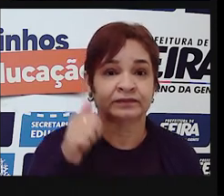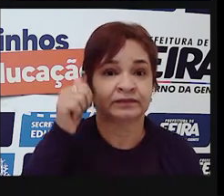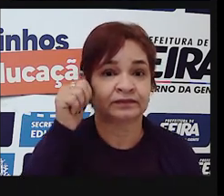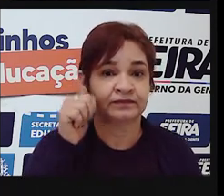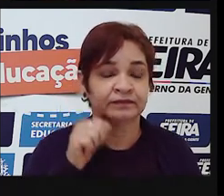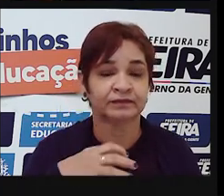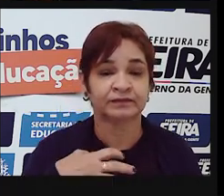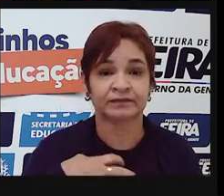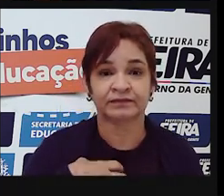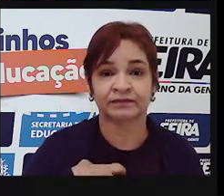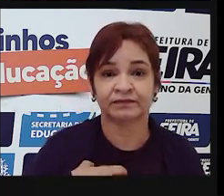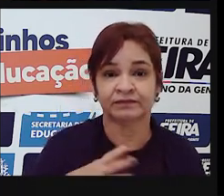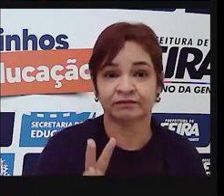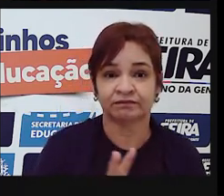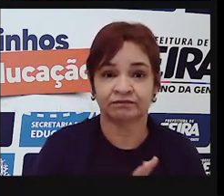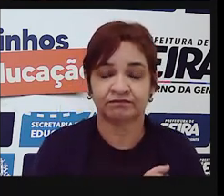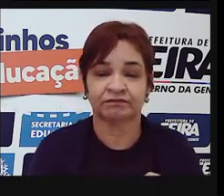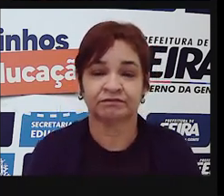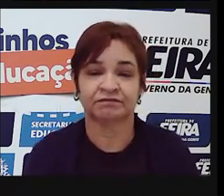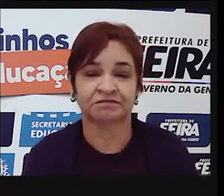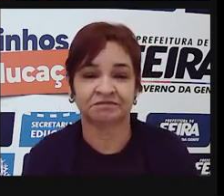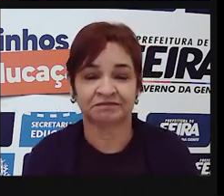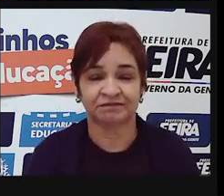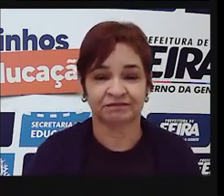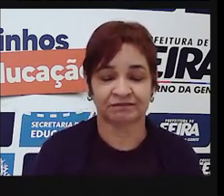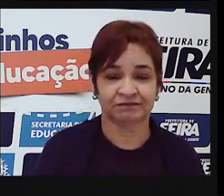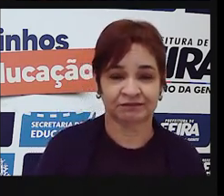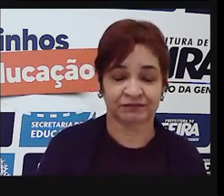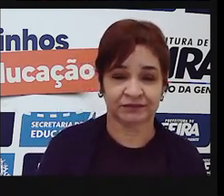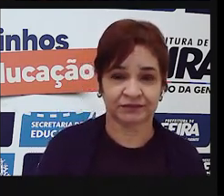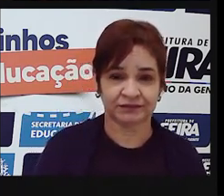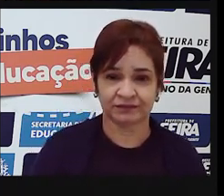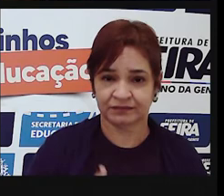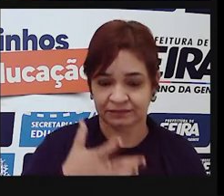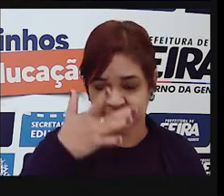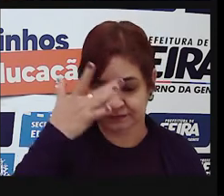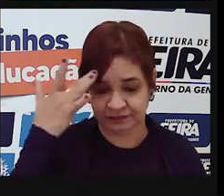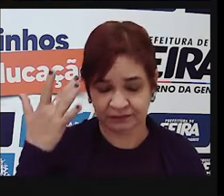pelo talento e pela grande capacidade de influenciar